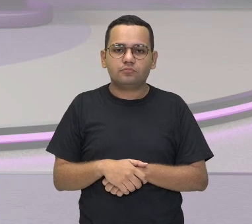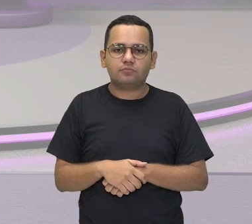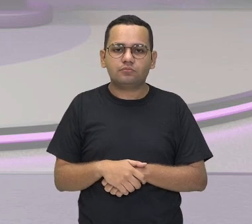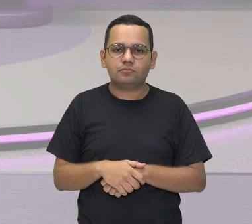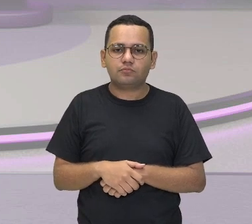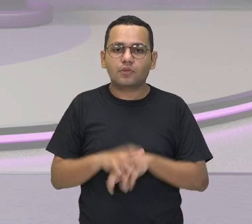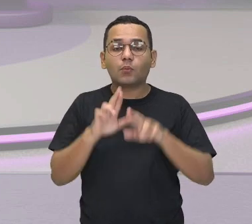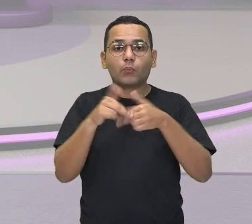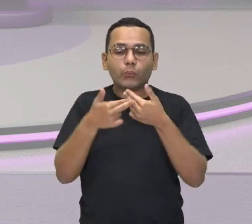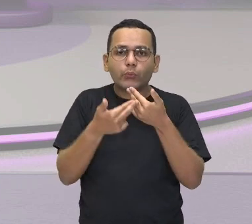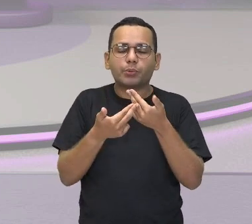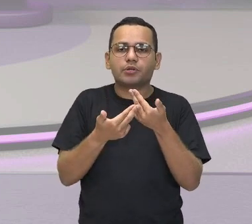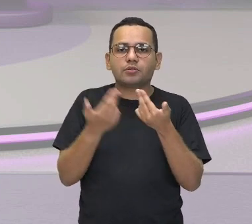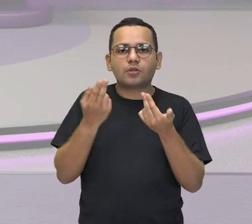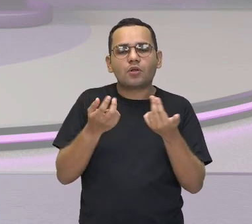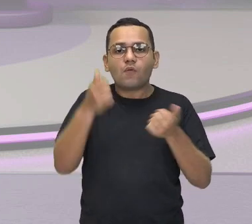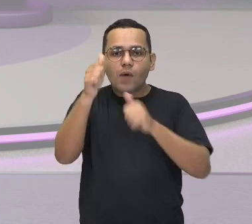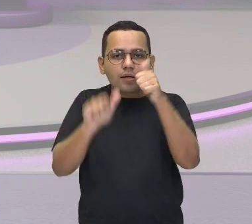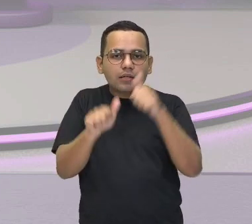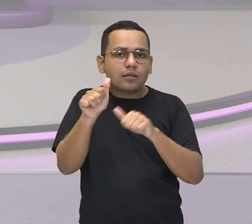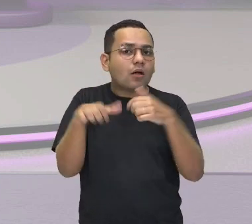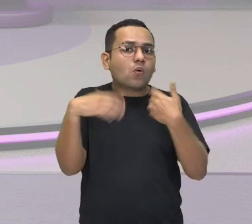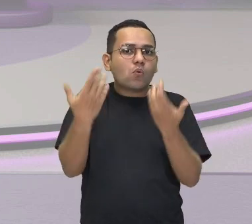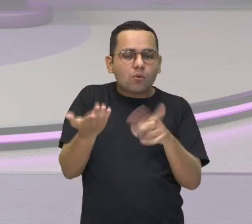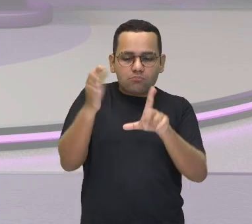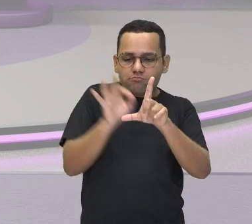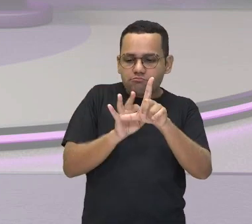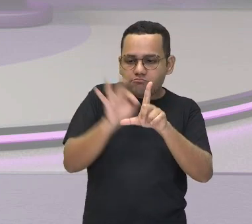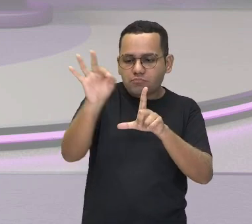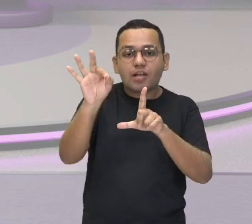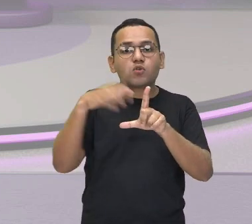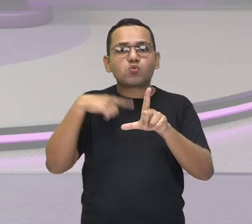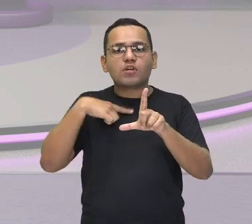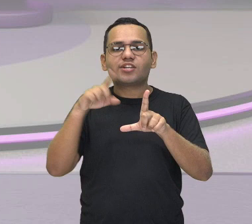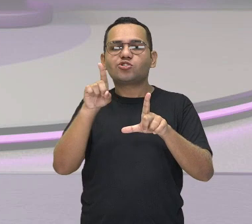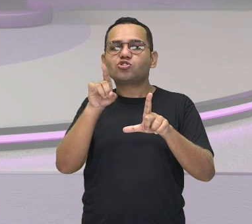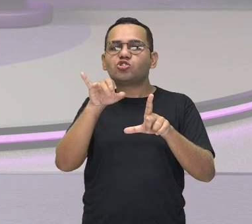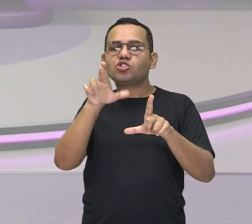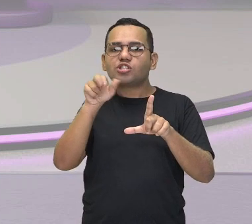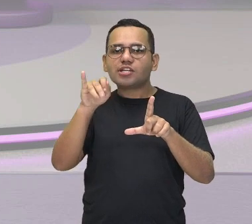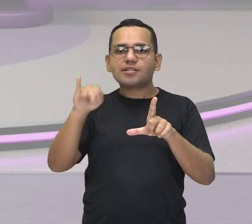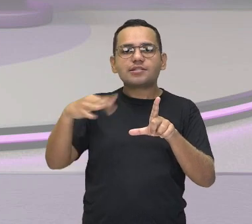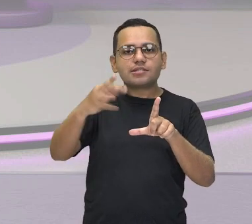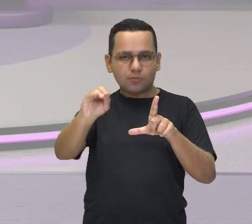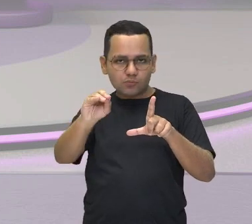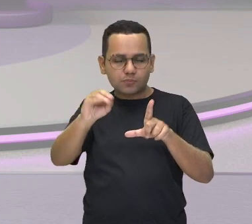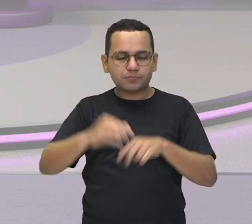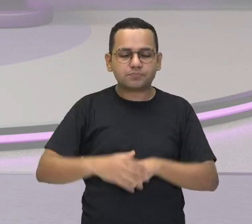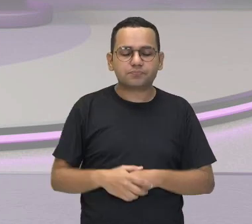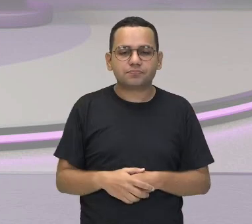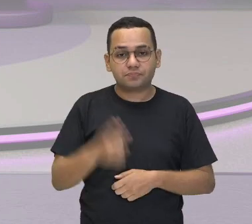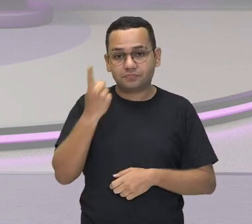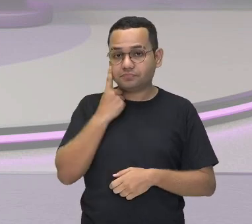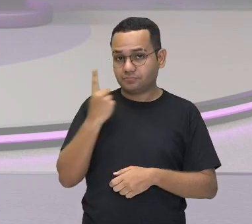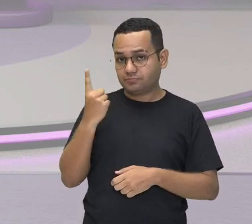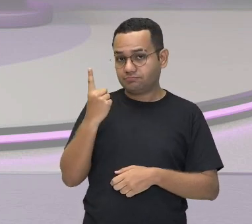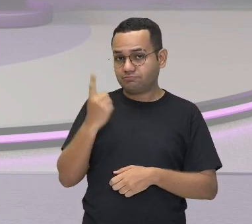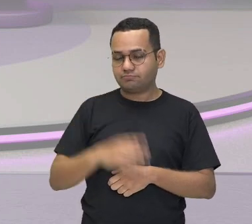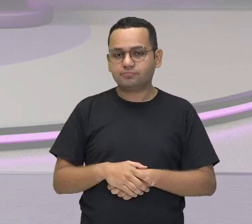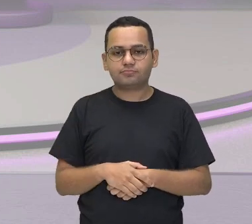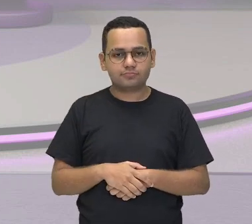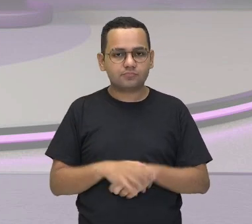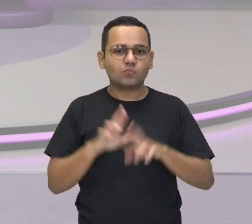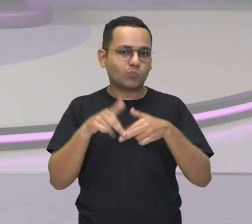conforme a sua inclinação. Então, o que nós temos aqui na nossa imagem, né, é exatamente o que nós chamamos